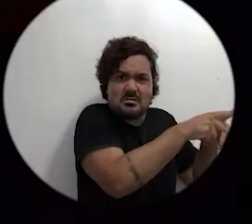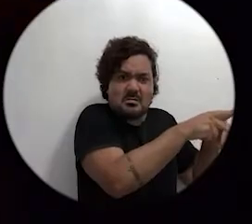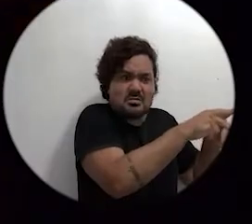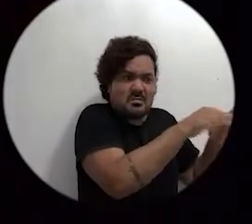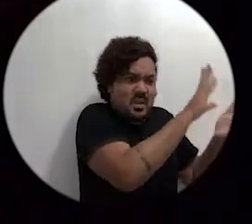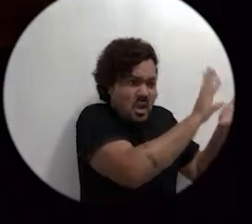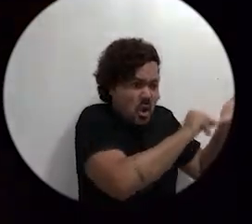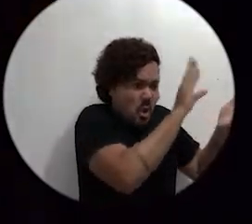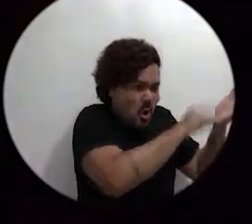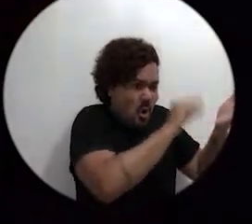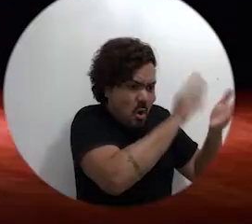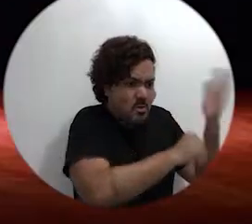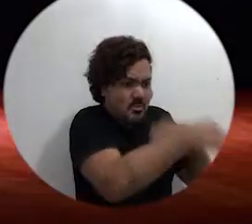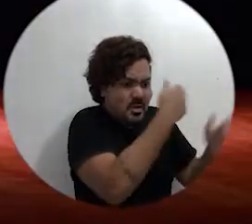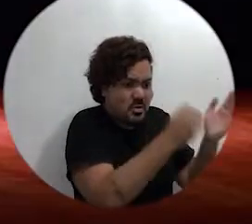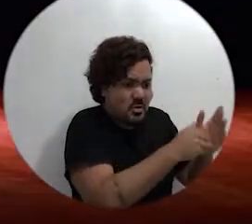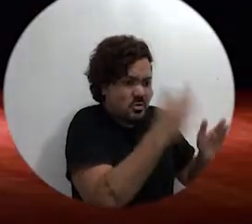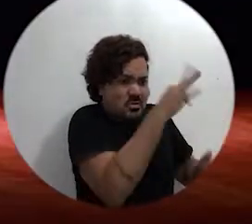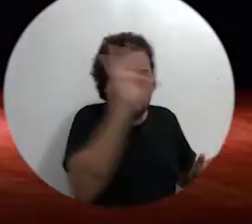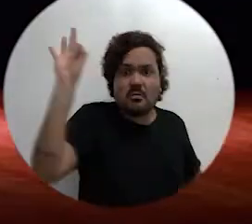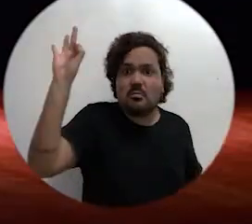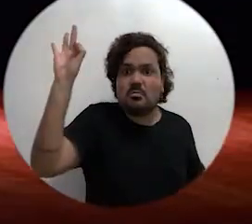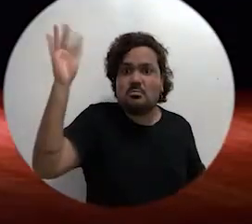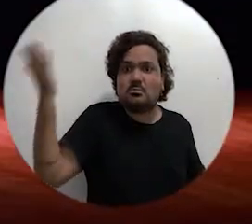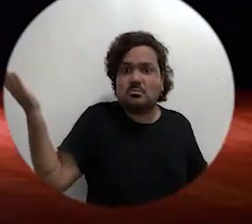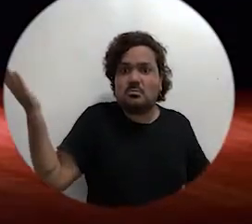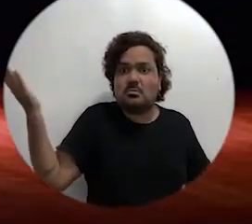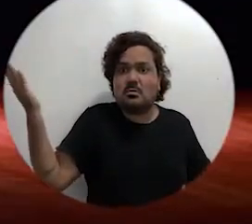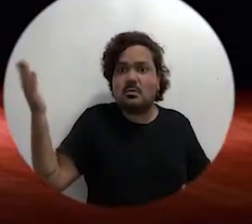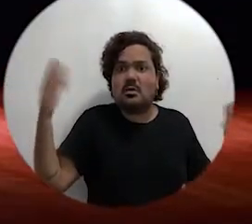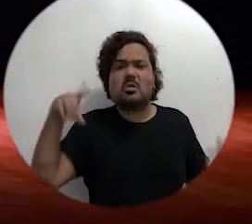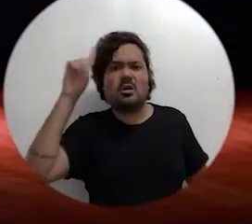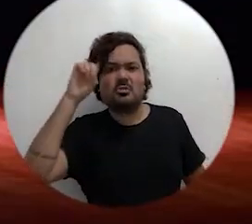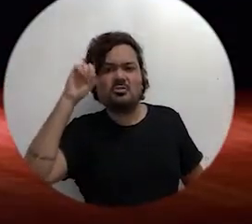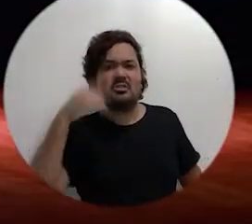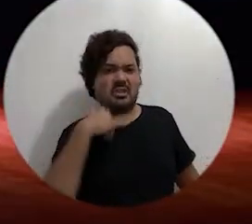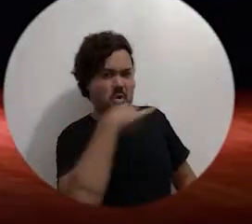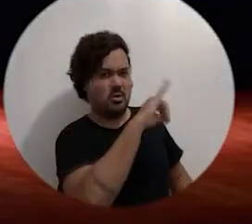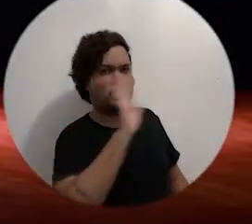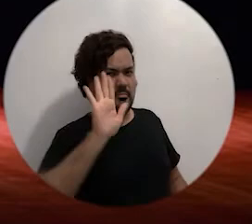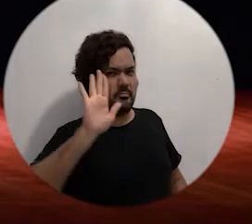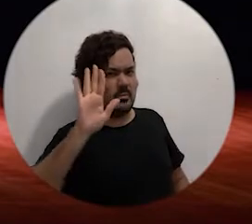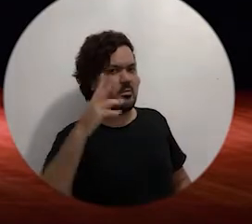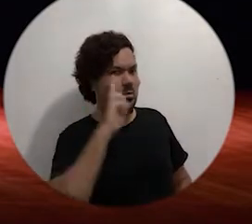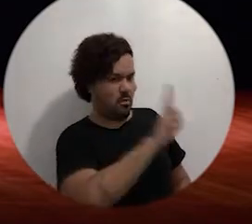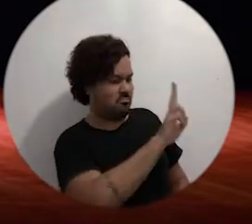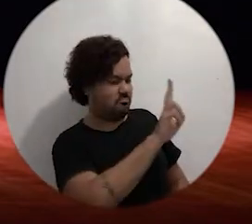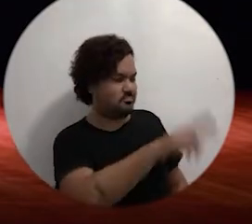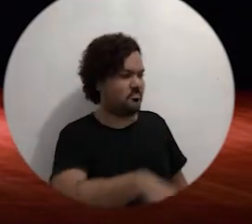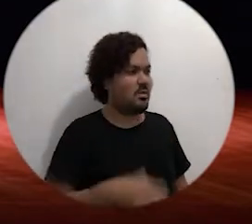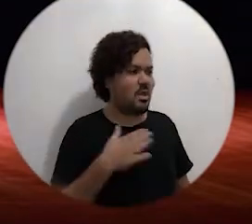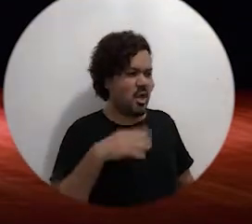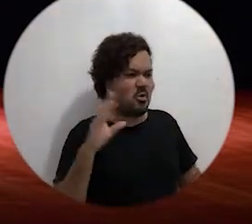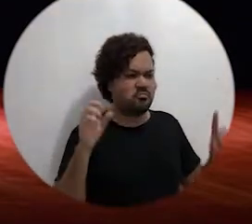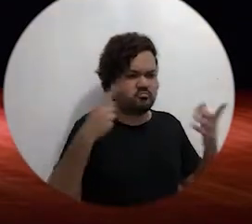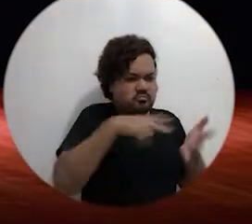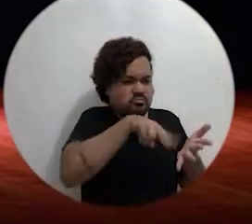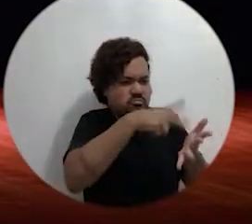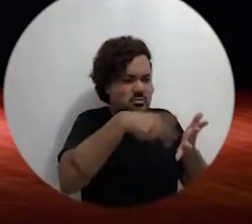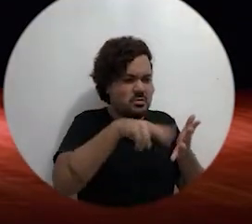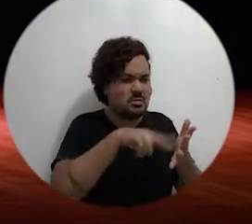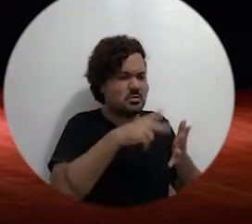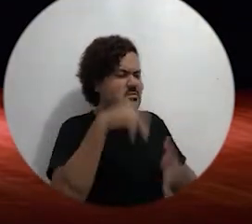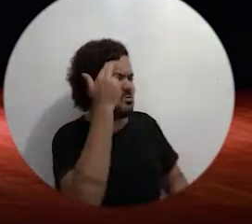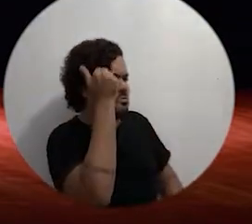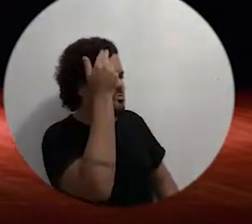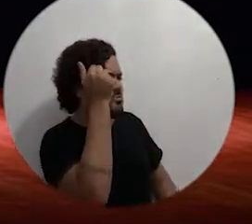nossos bagulho, fica famoso. Aí, igual no dia, nem te contei, né? Vou te contar, pega a visão. Tô lá no baile curtindo, na moral,